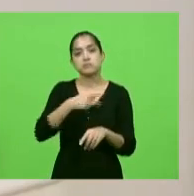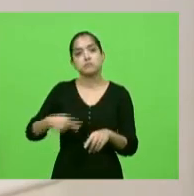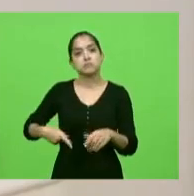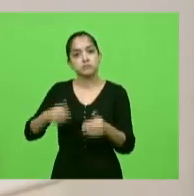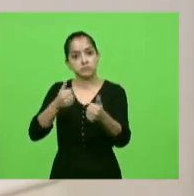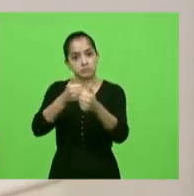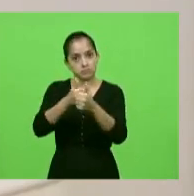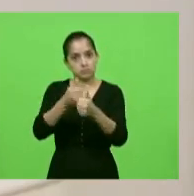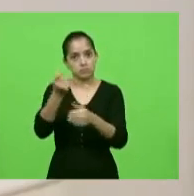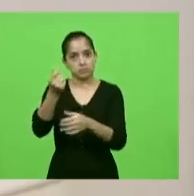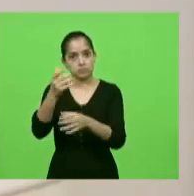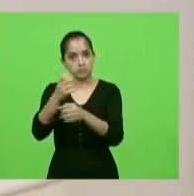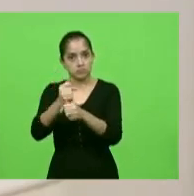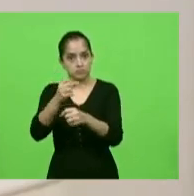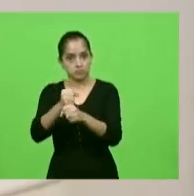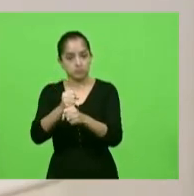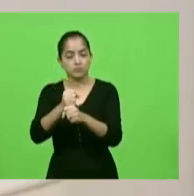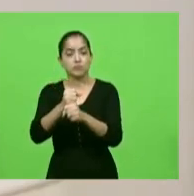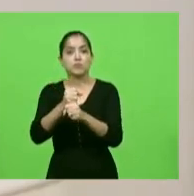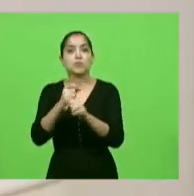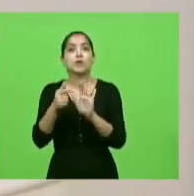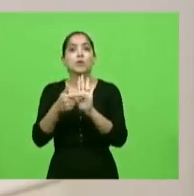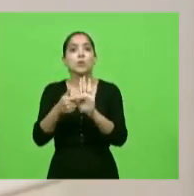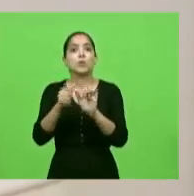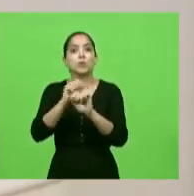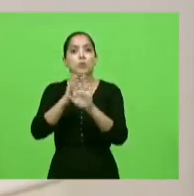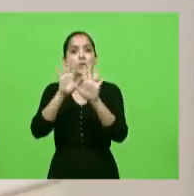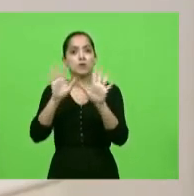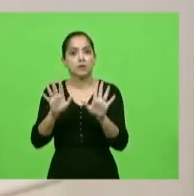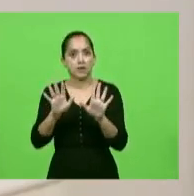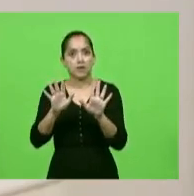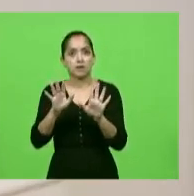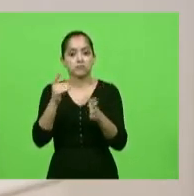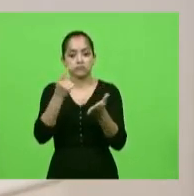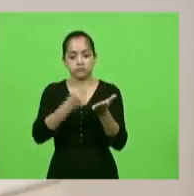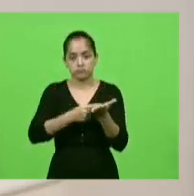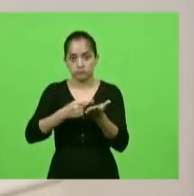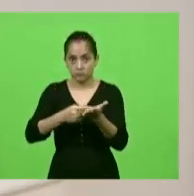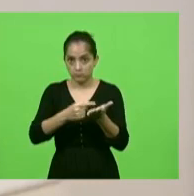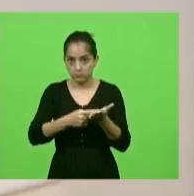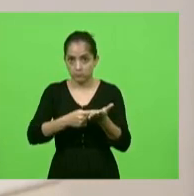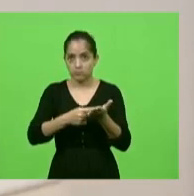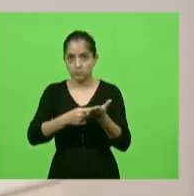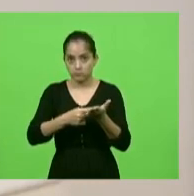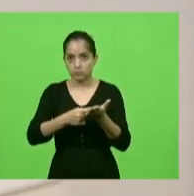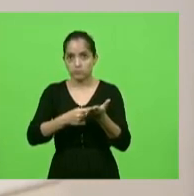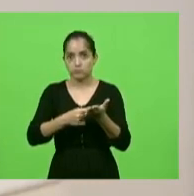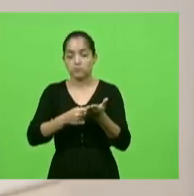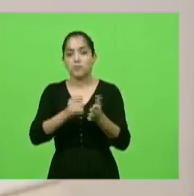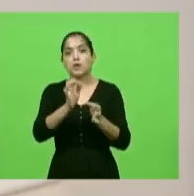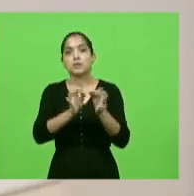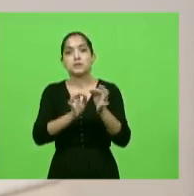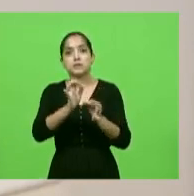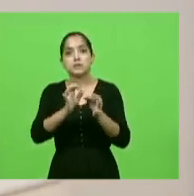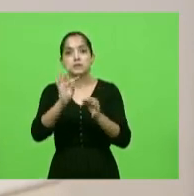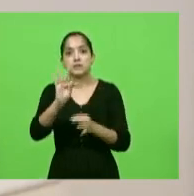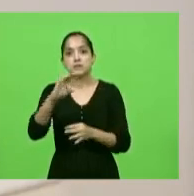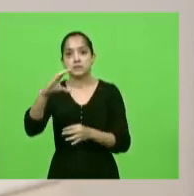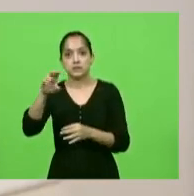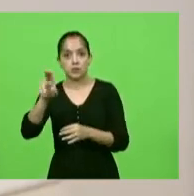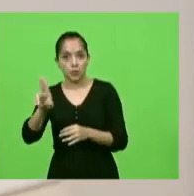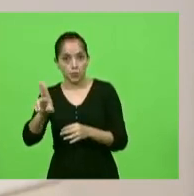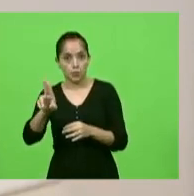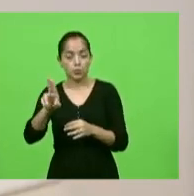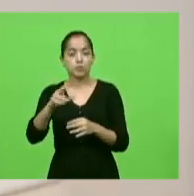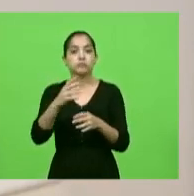Contas, restou claro que existiam acordos do Tribunal de Contas da União, TCU, prevendo a possibilidade